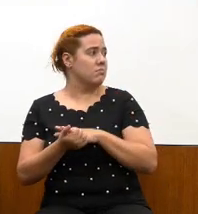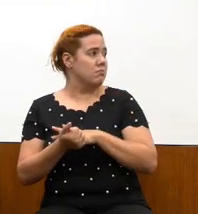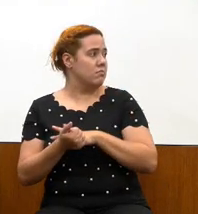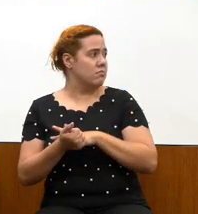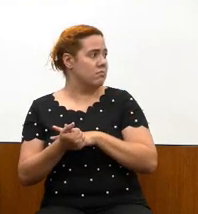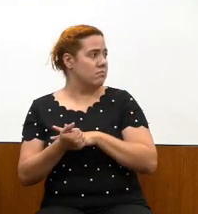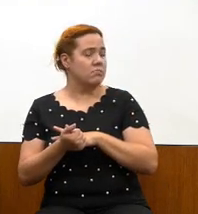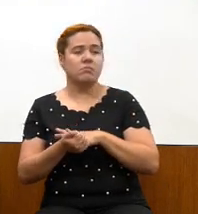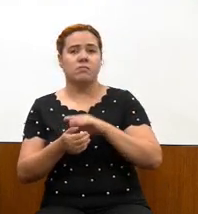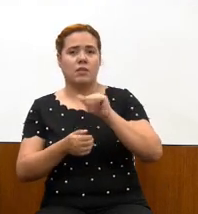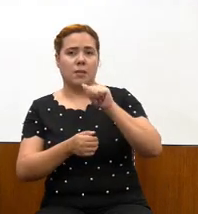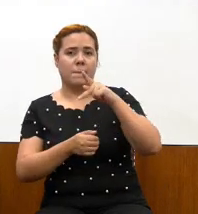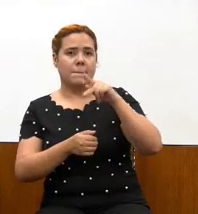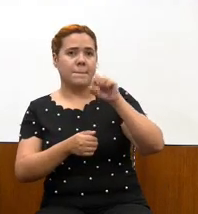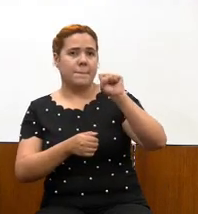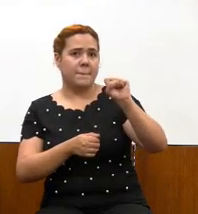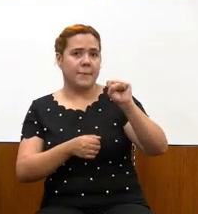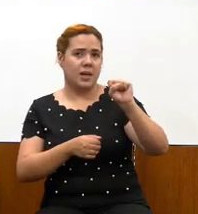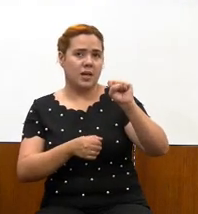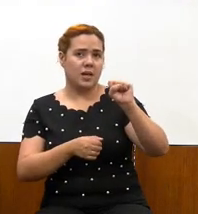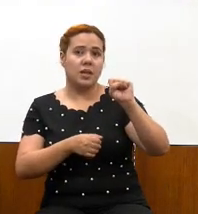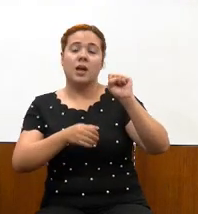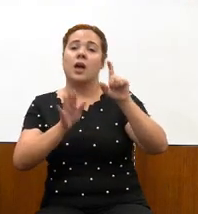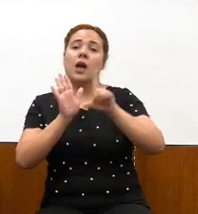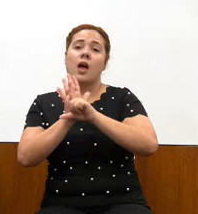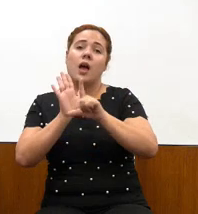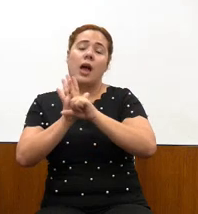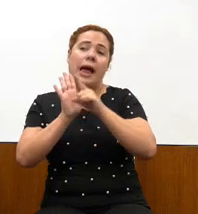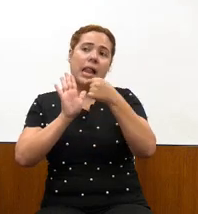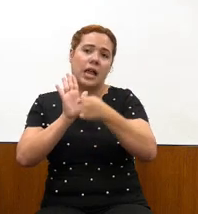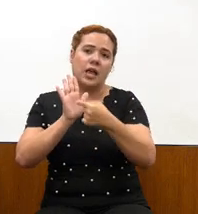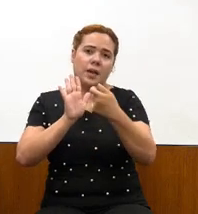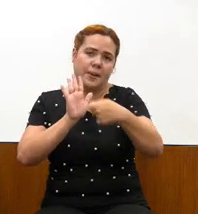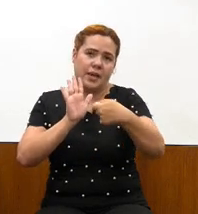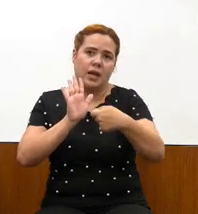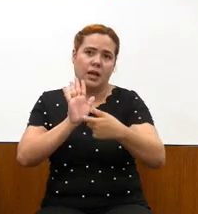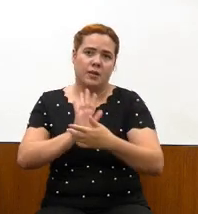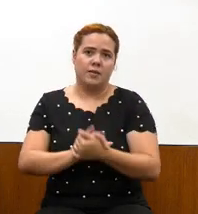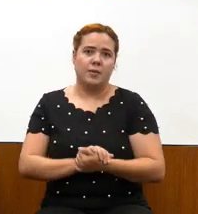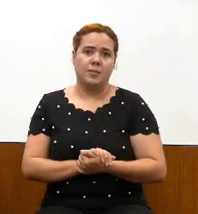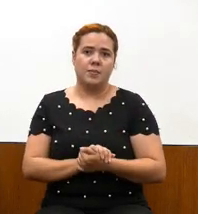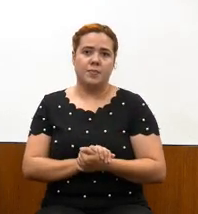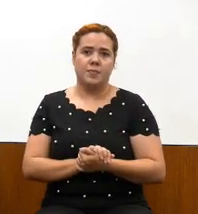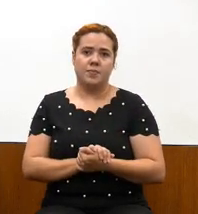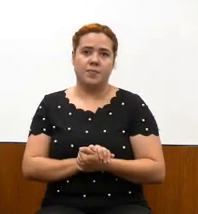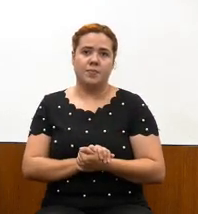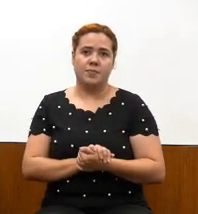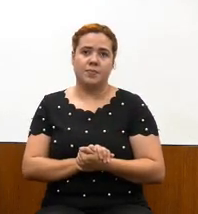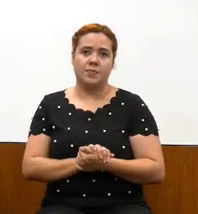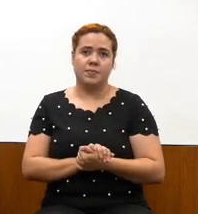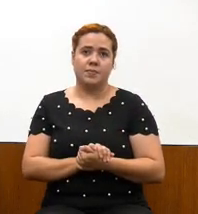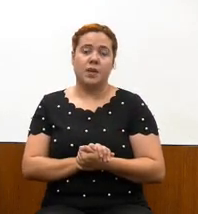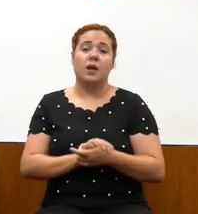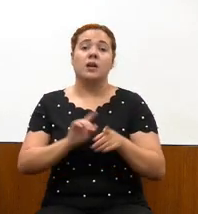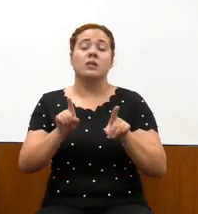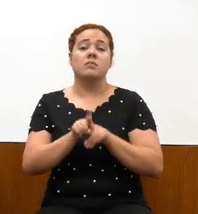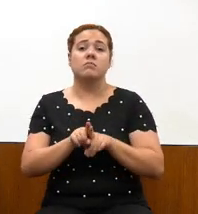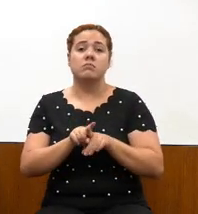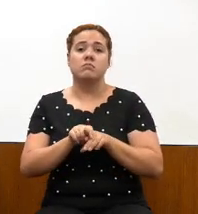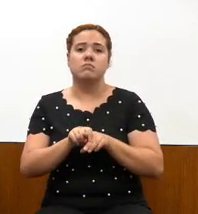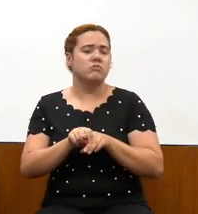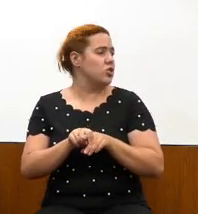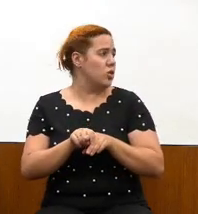garantia dos recursos no LOA, na Lei de Orçamentária Anual. Realizamos uma audiência dedicada a esta